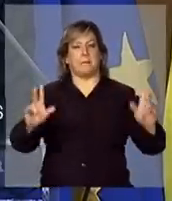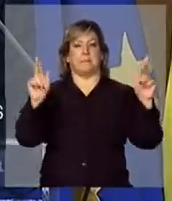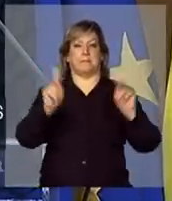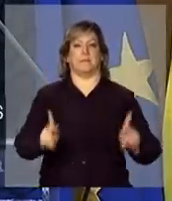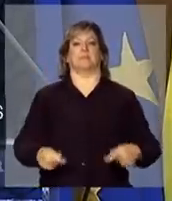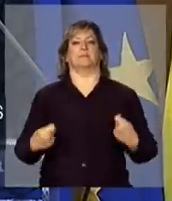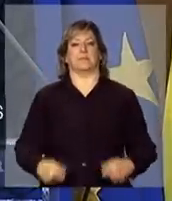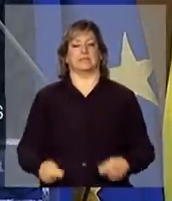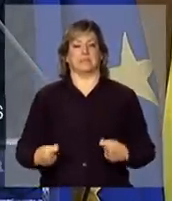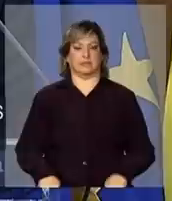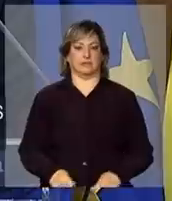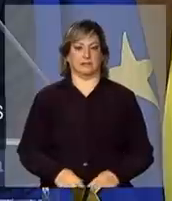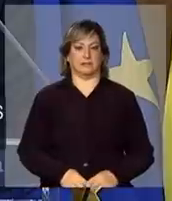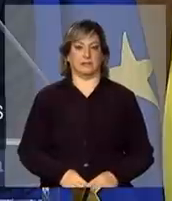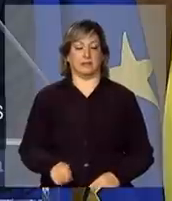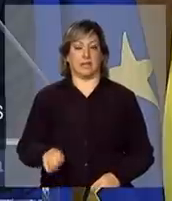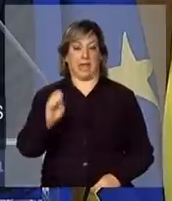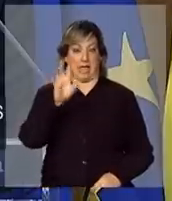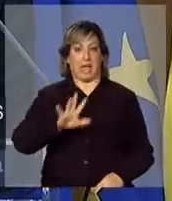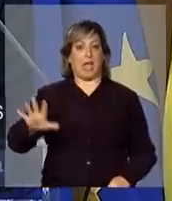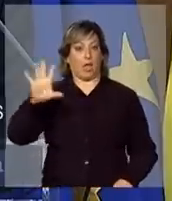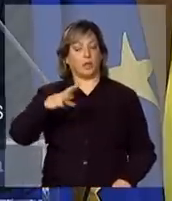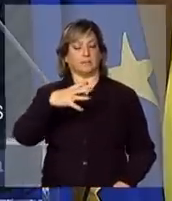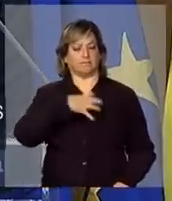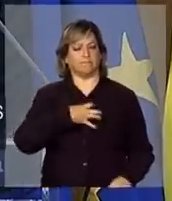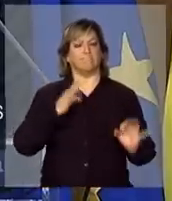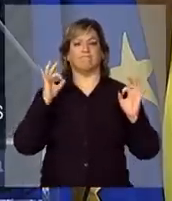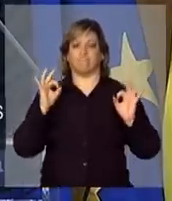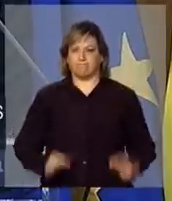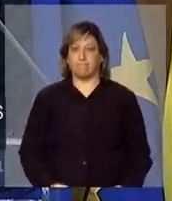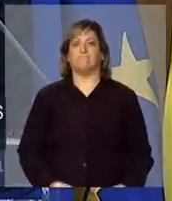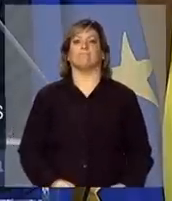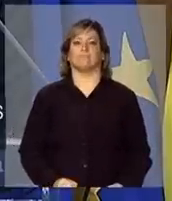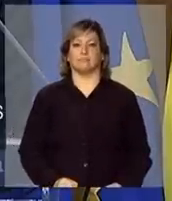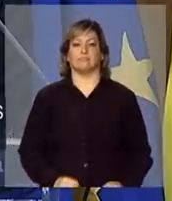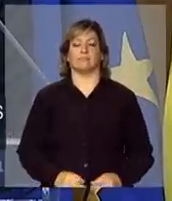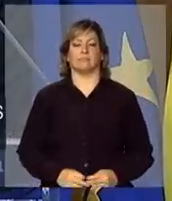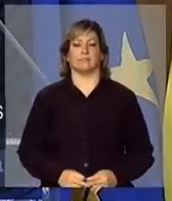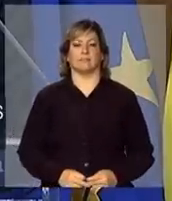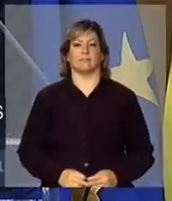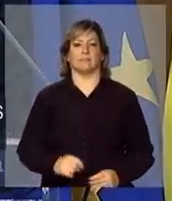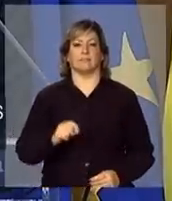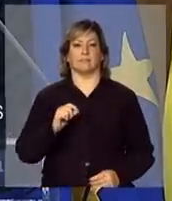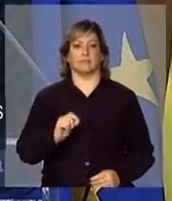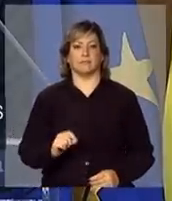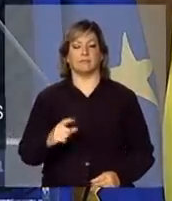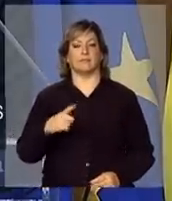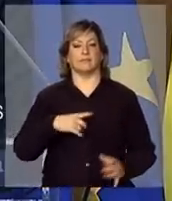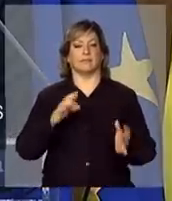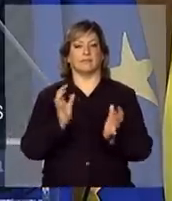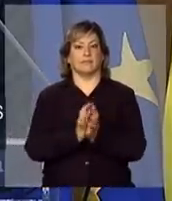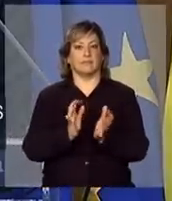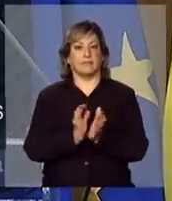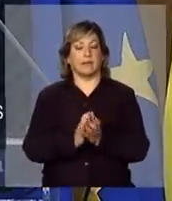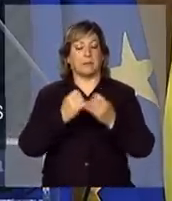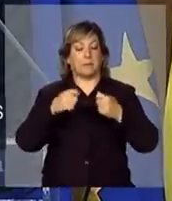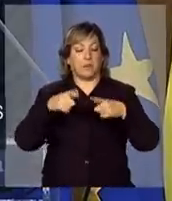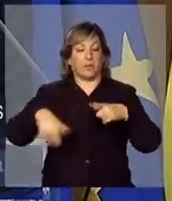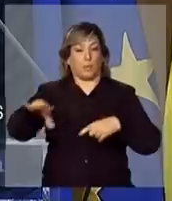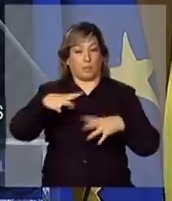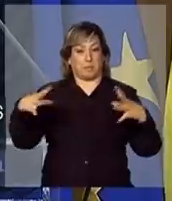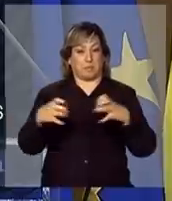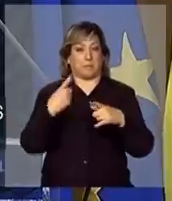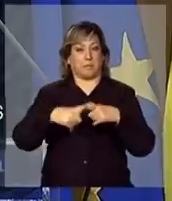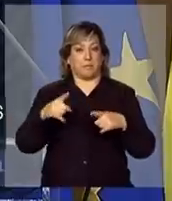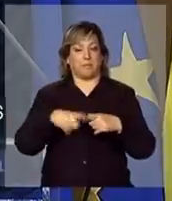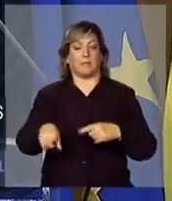solução. A União Europeia está convencida de que Assad precisa sair a fim de que